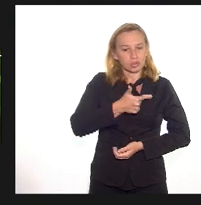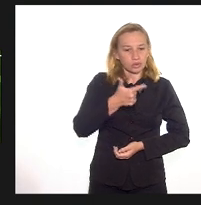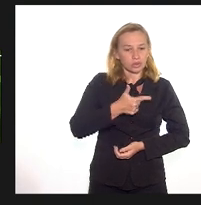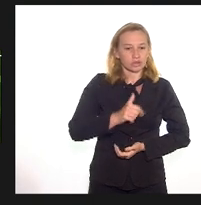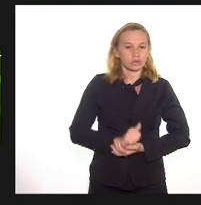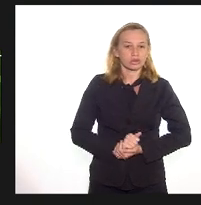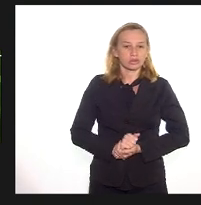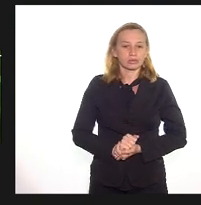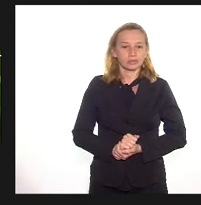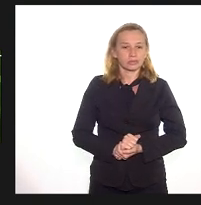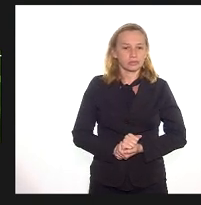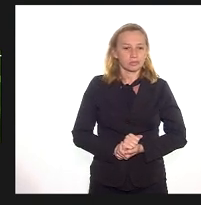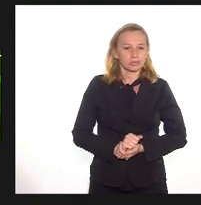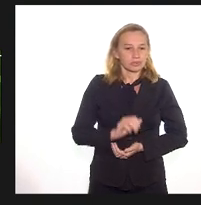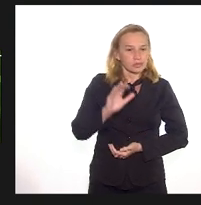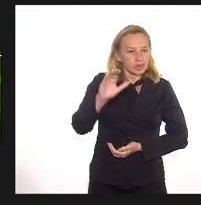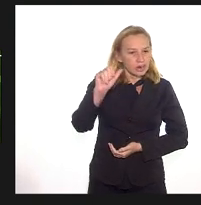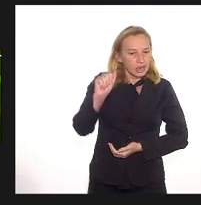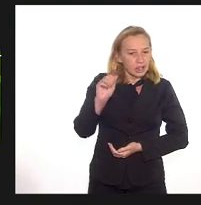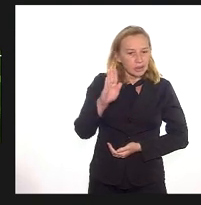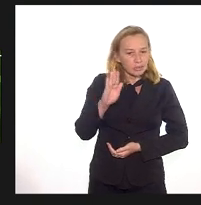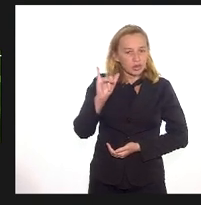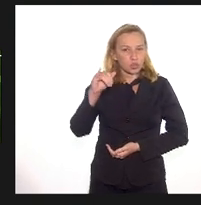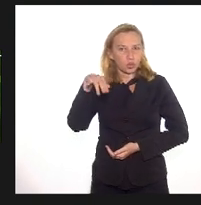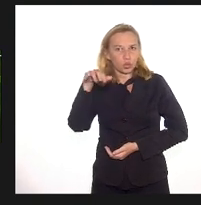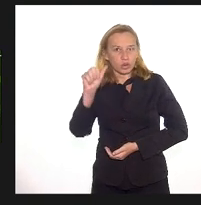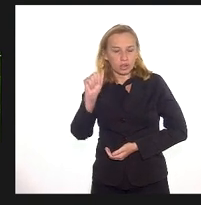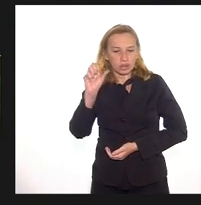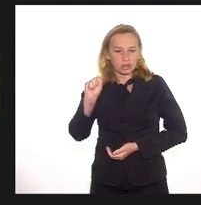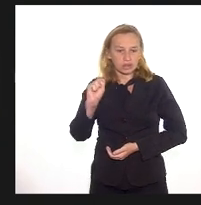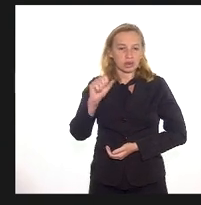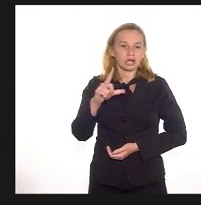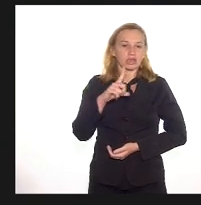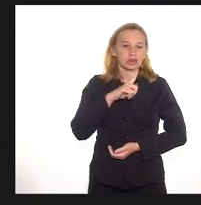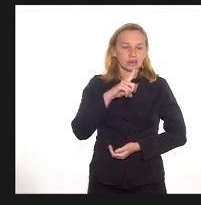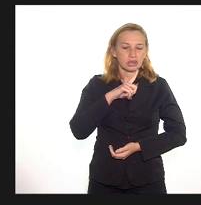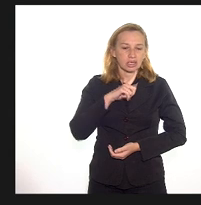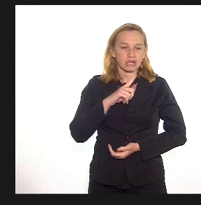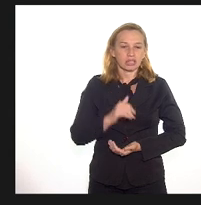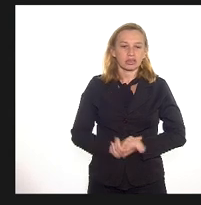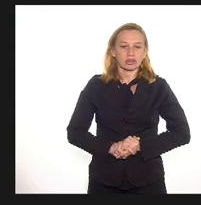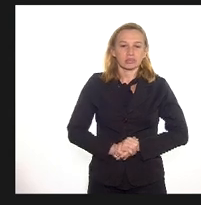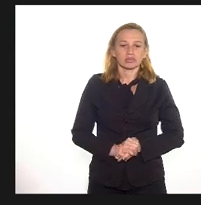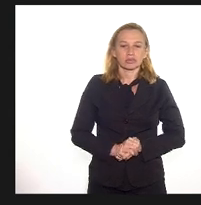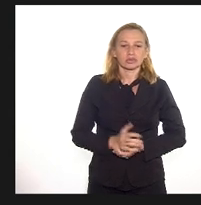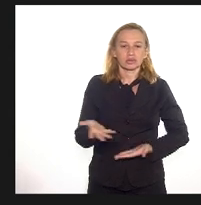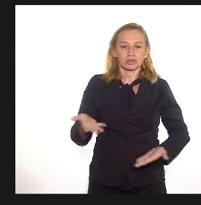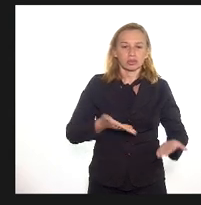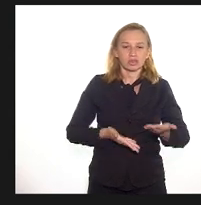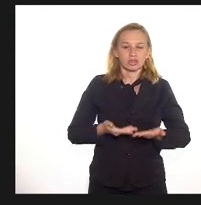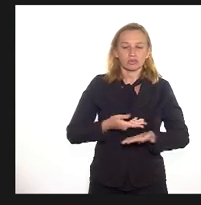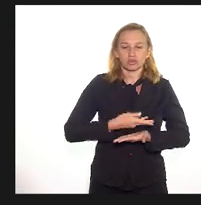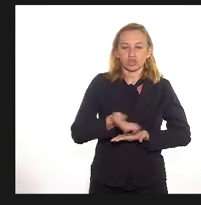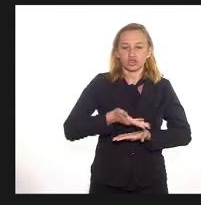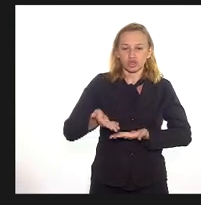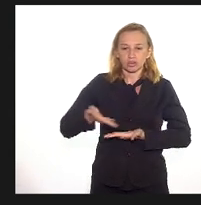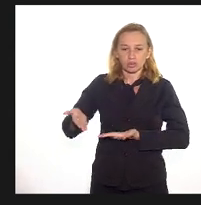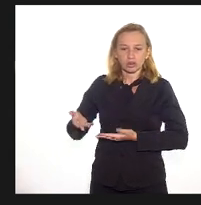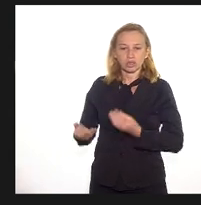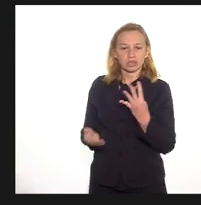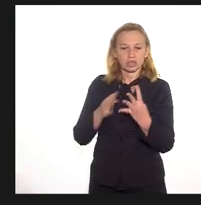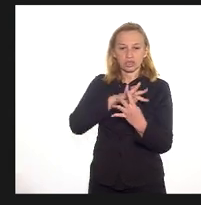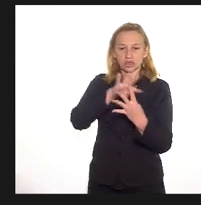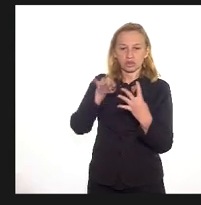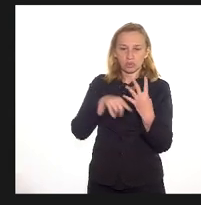chamado Cabiunas, nós temos uma participação distribuída entre esses